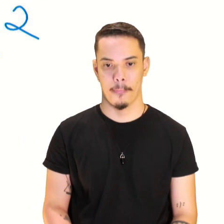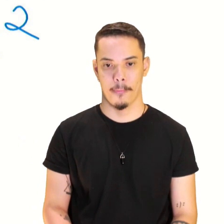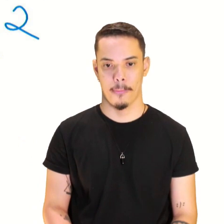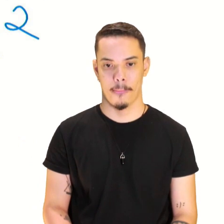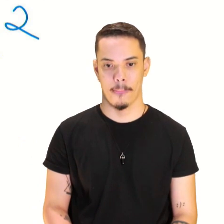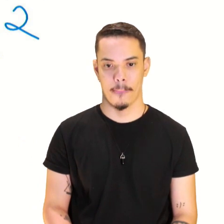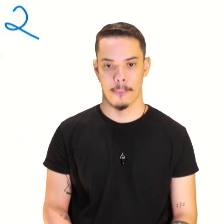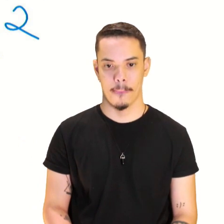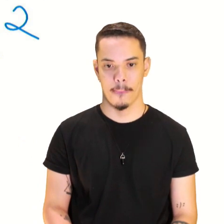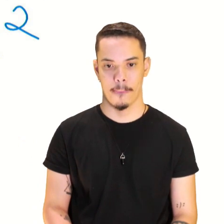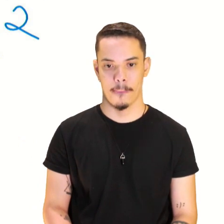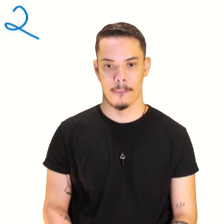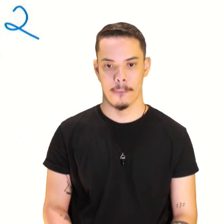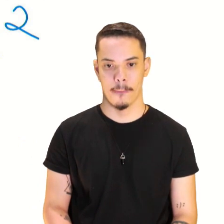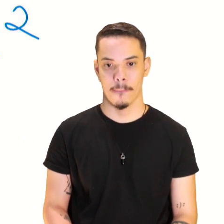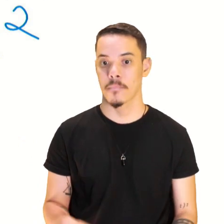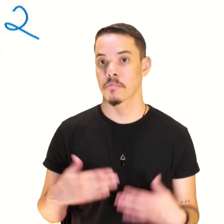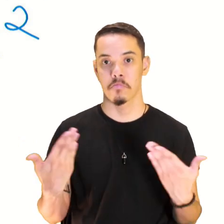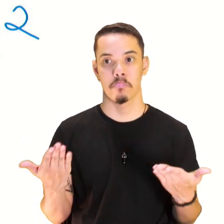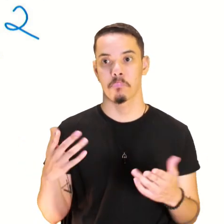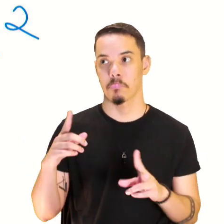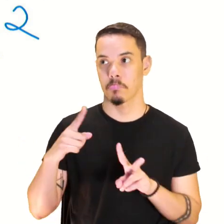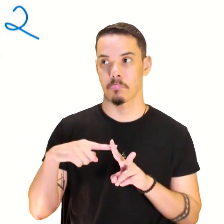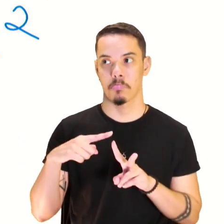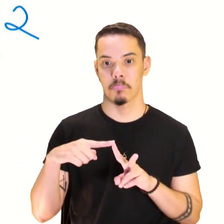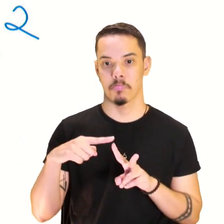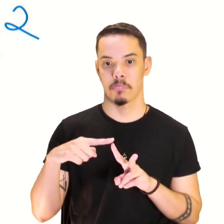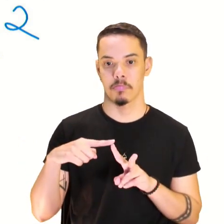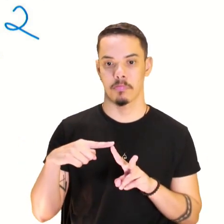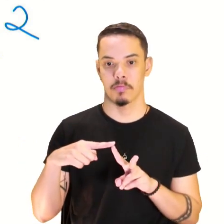de 2.304.